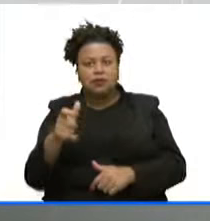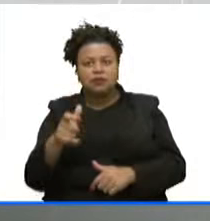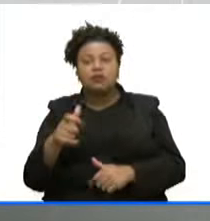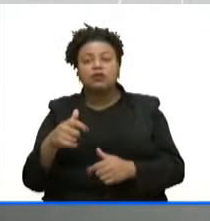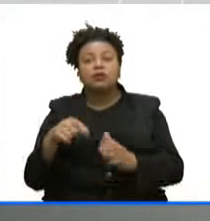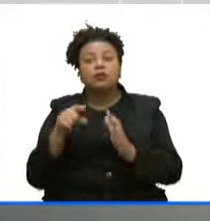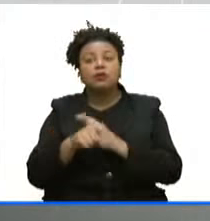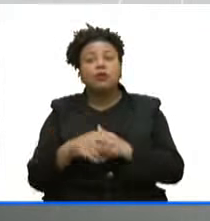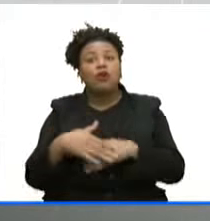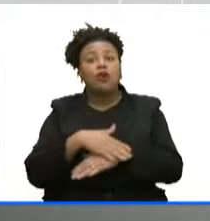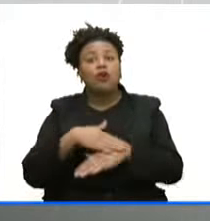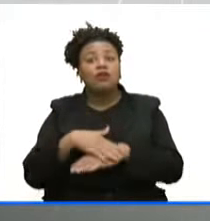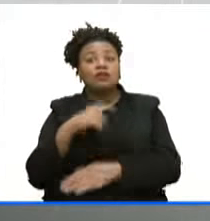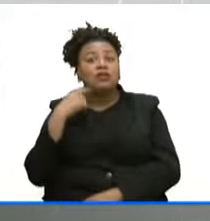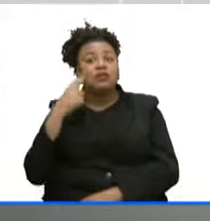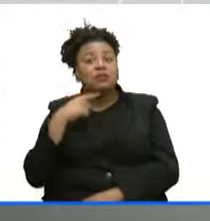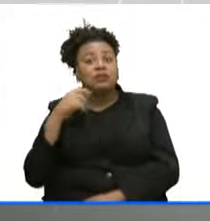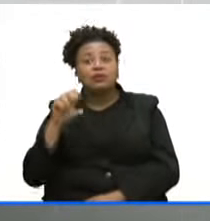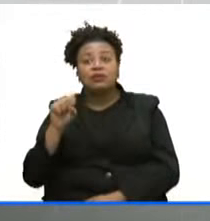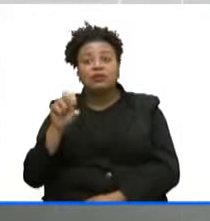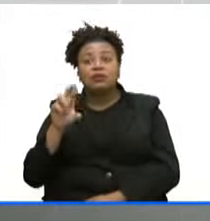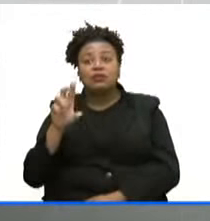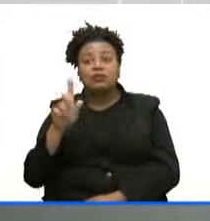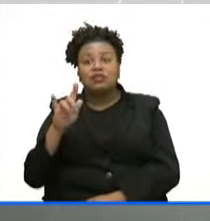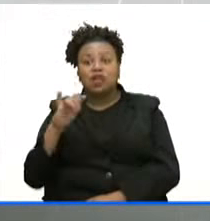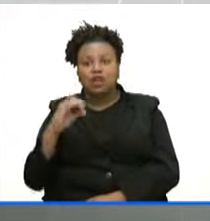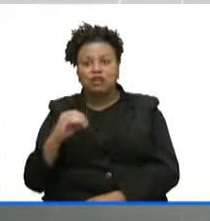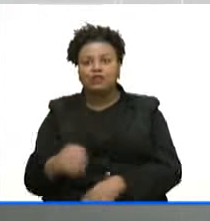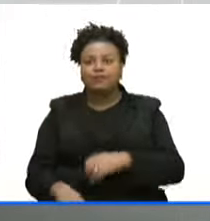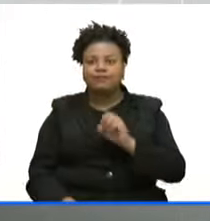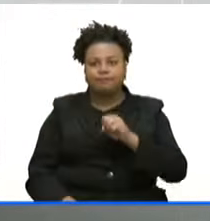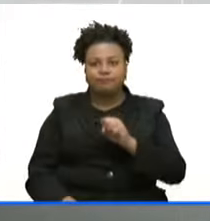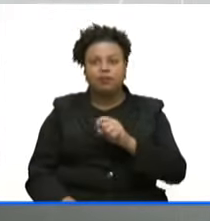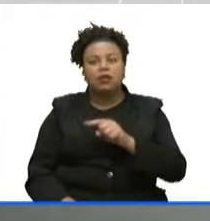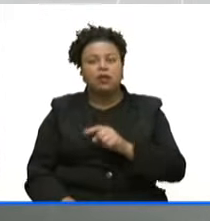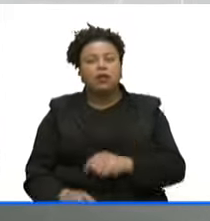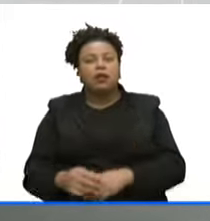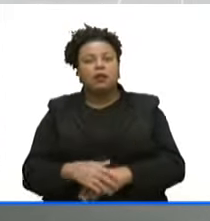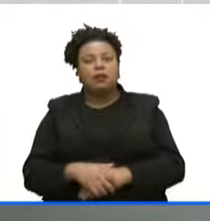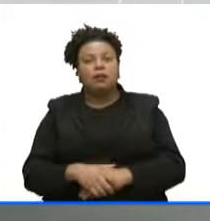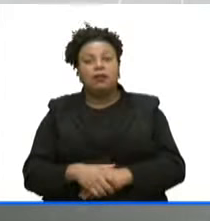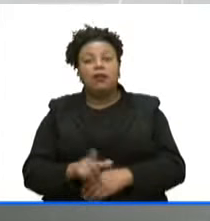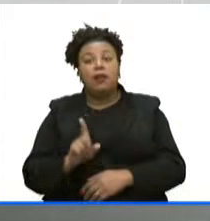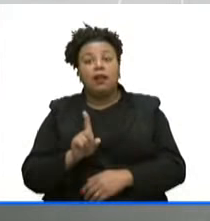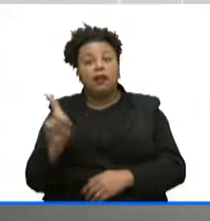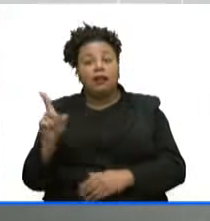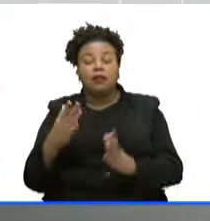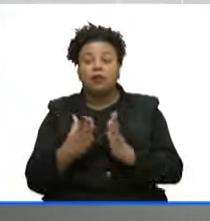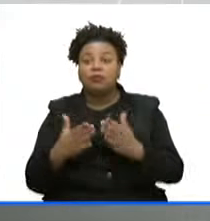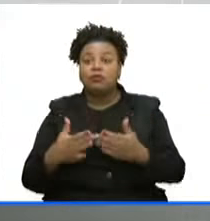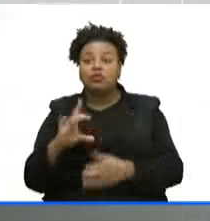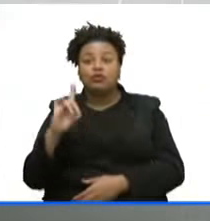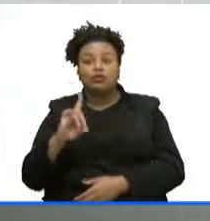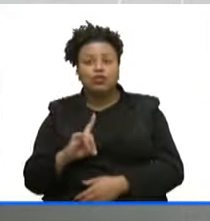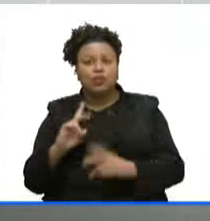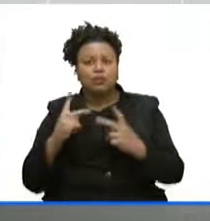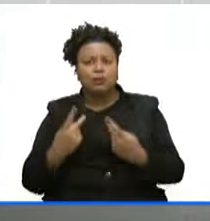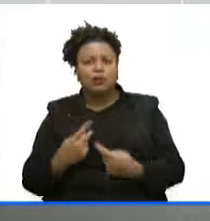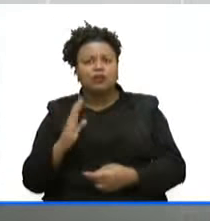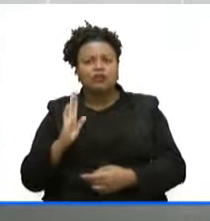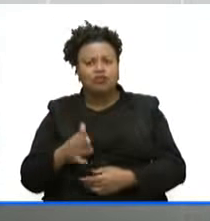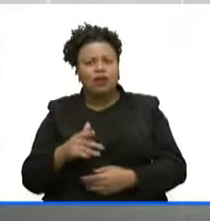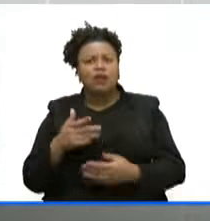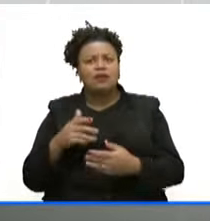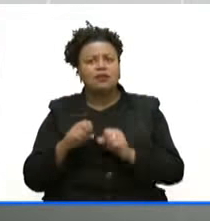conversar com o deputado Sérgio Pérez também. Sim, lá na Comissão de Direitos Humanos já entrou esse tema na